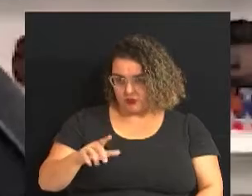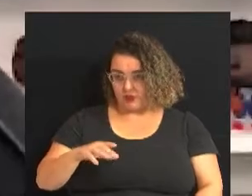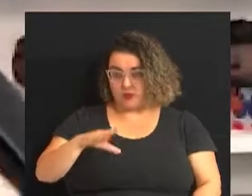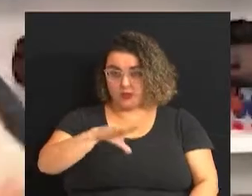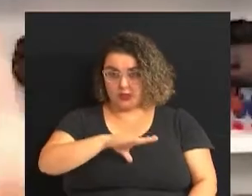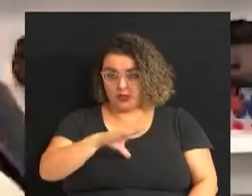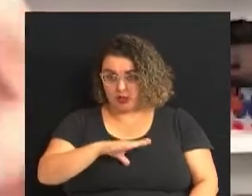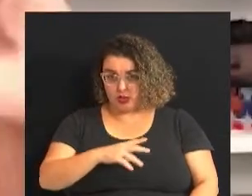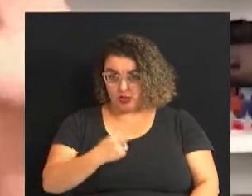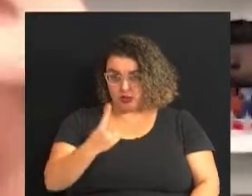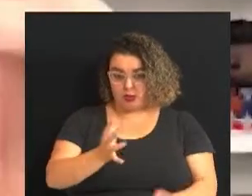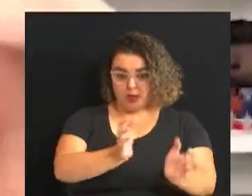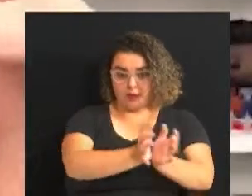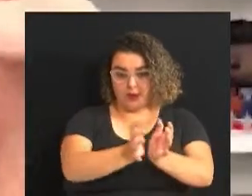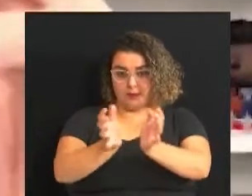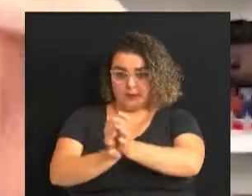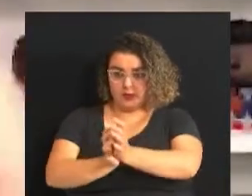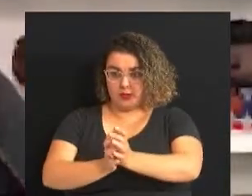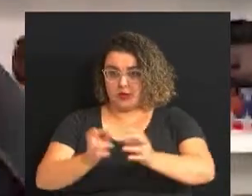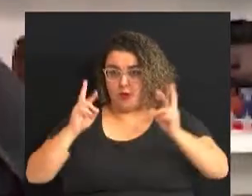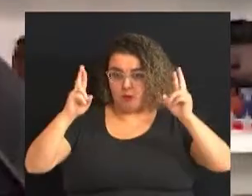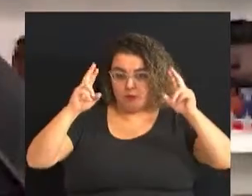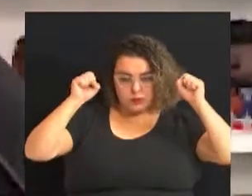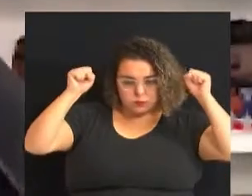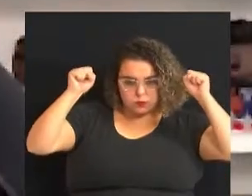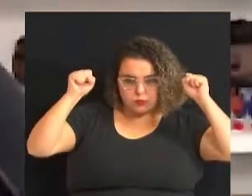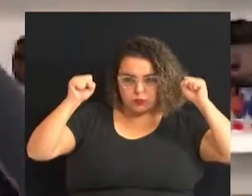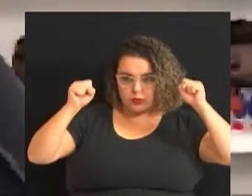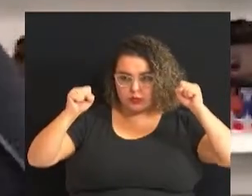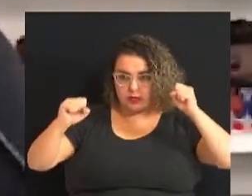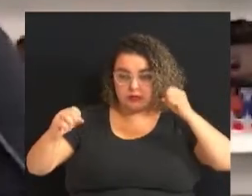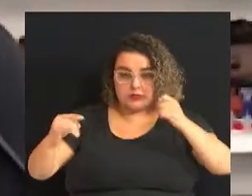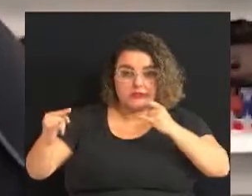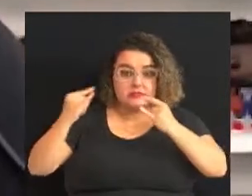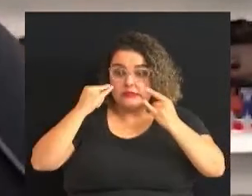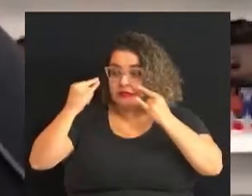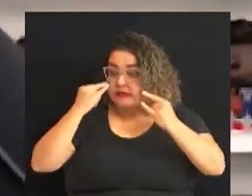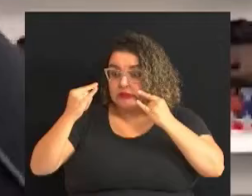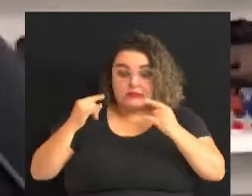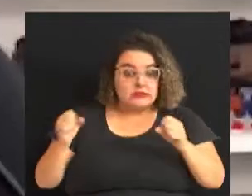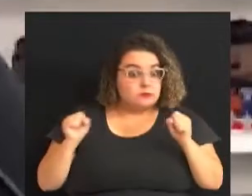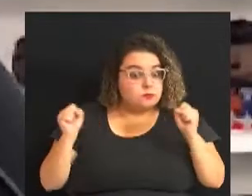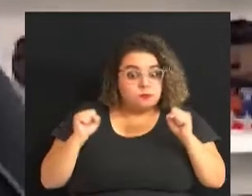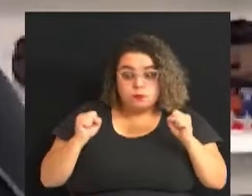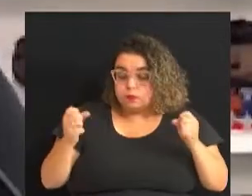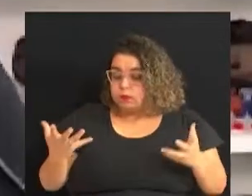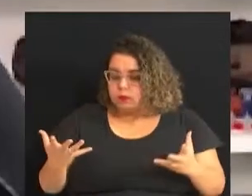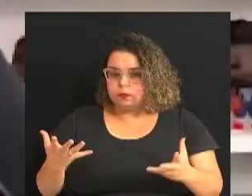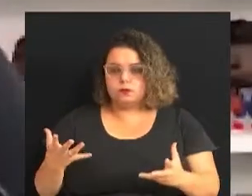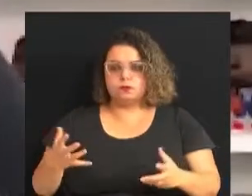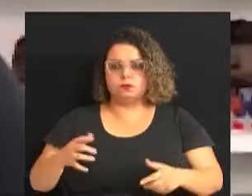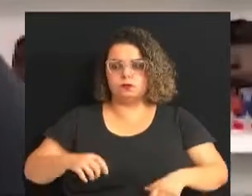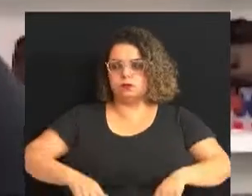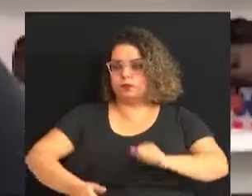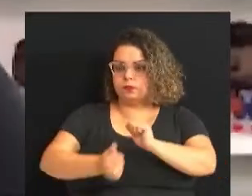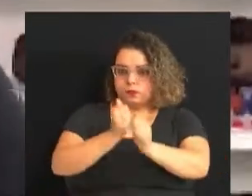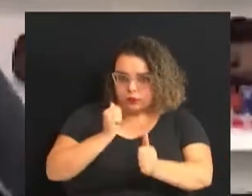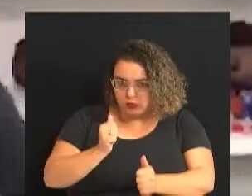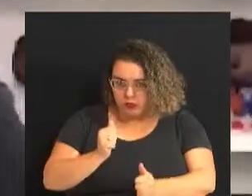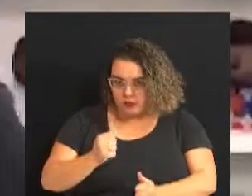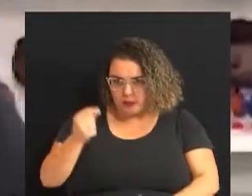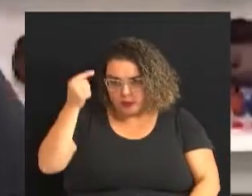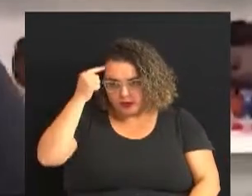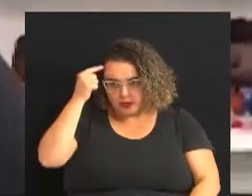duas equipes, duas torcidas fanáticas de futebol, pensando somente no basquete, e o time ser o quinto colocado,